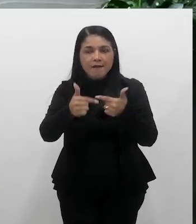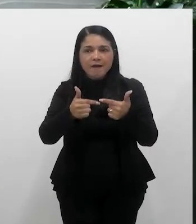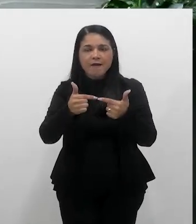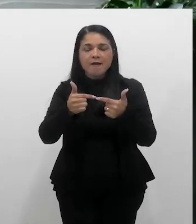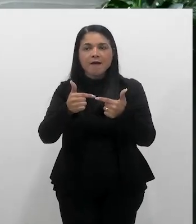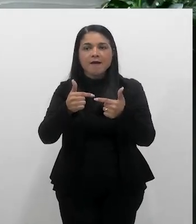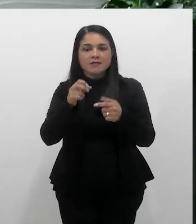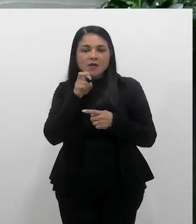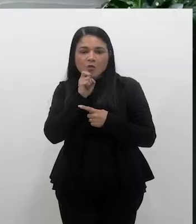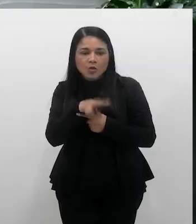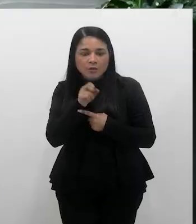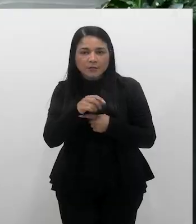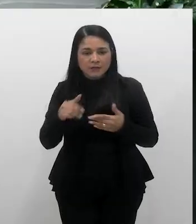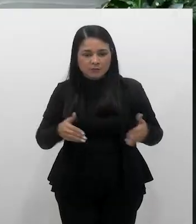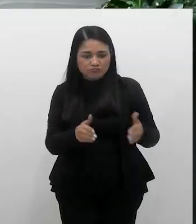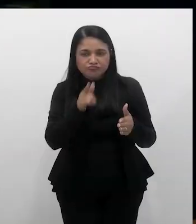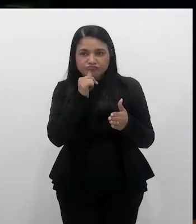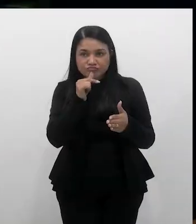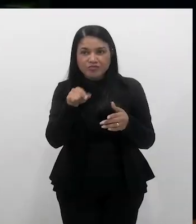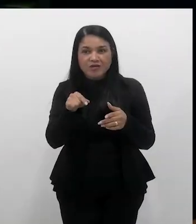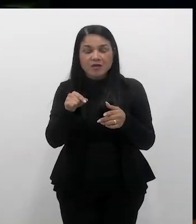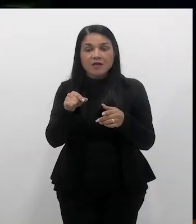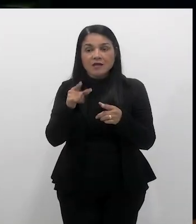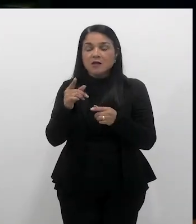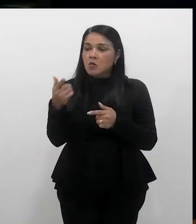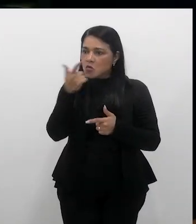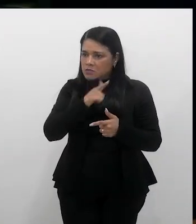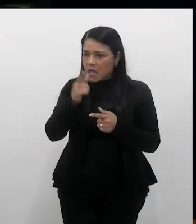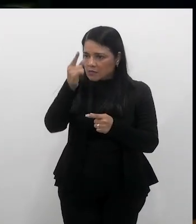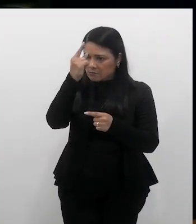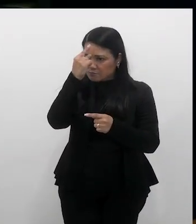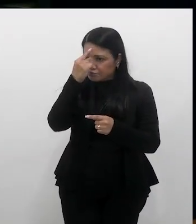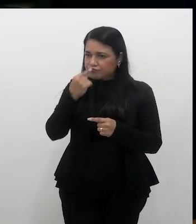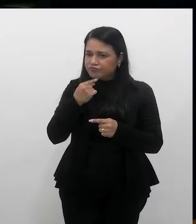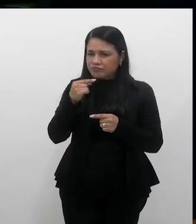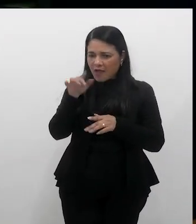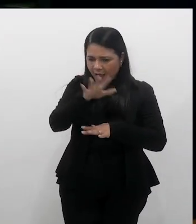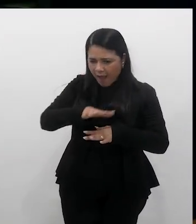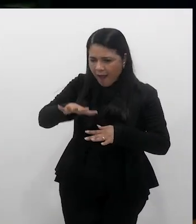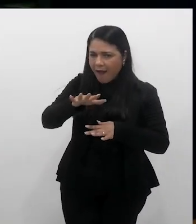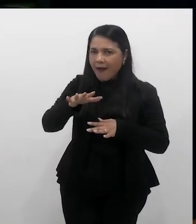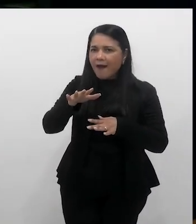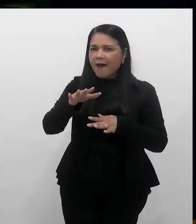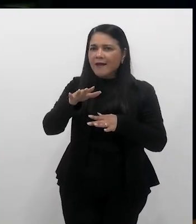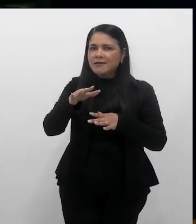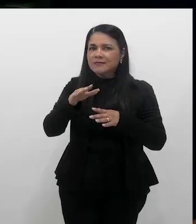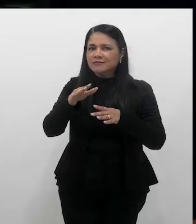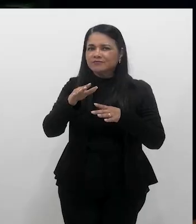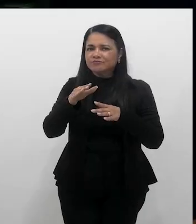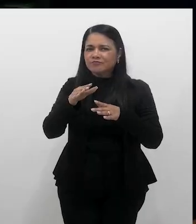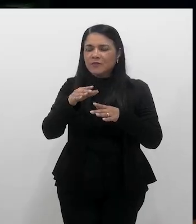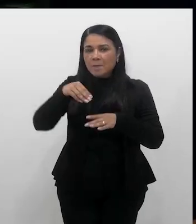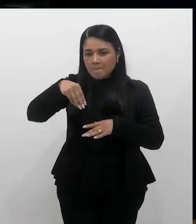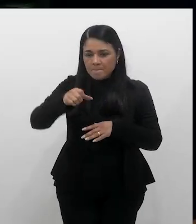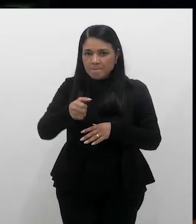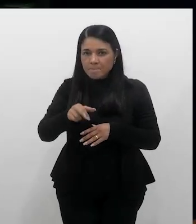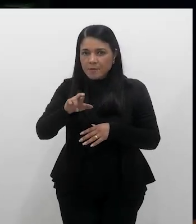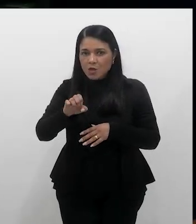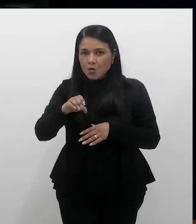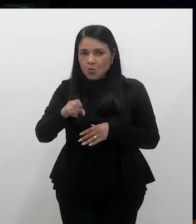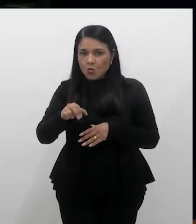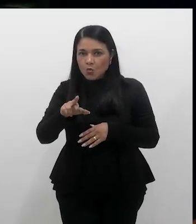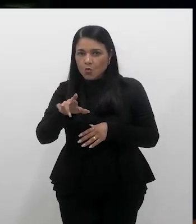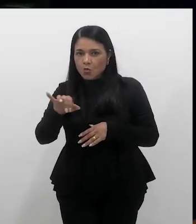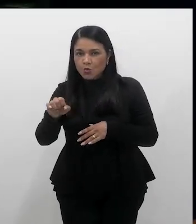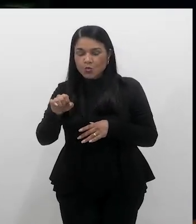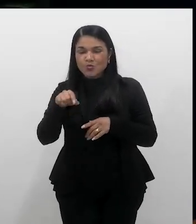cena? Ela traz isso para a cena, por quê? Porque o que ela percebe, ela diz, nossa, o mercúrio é o elemento